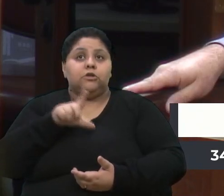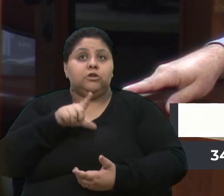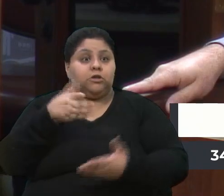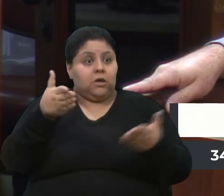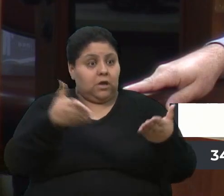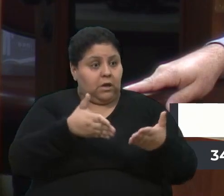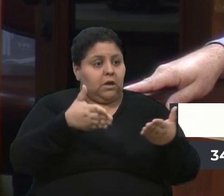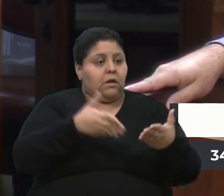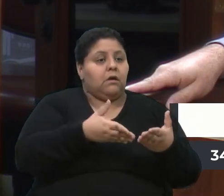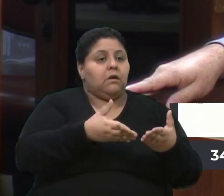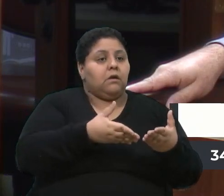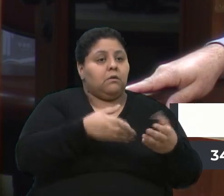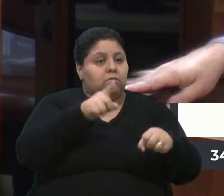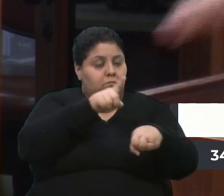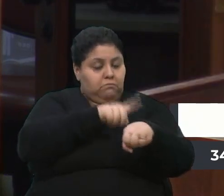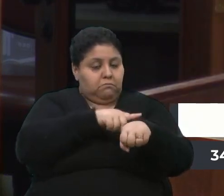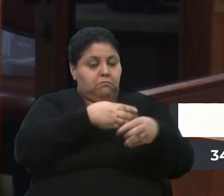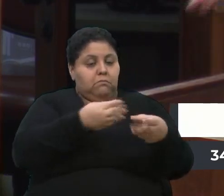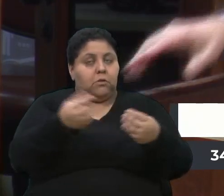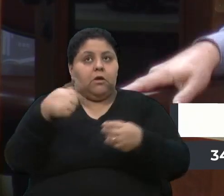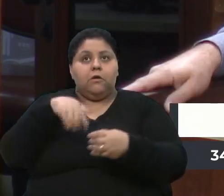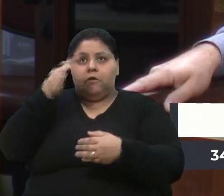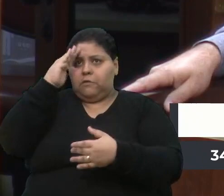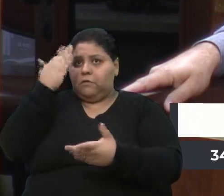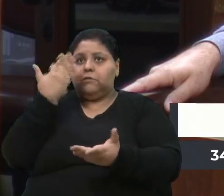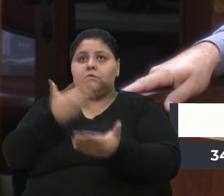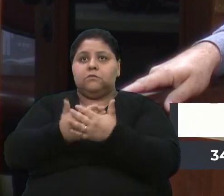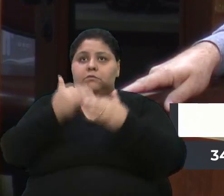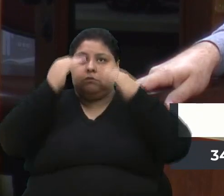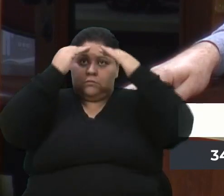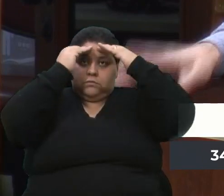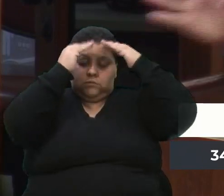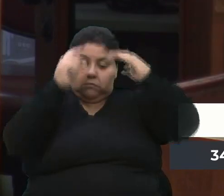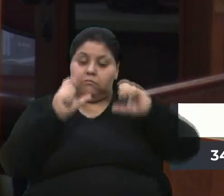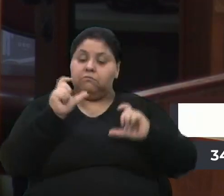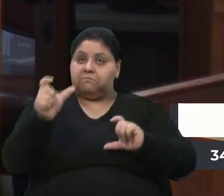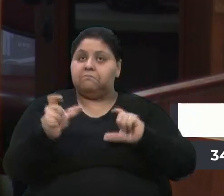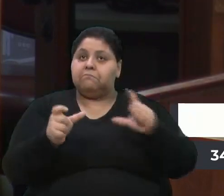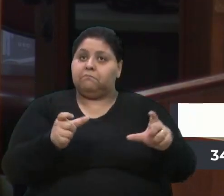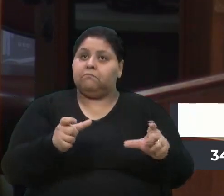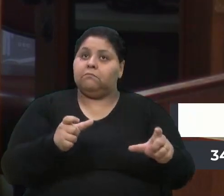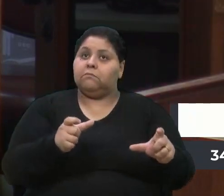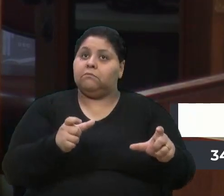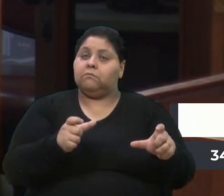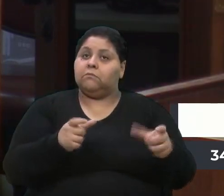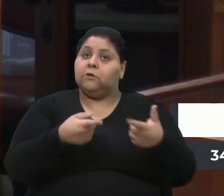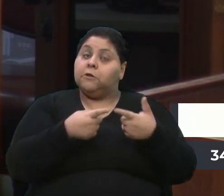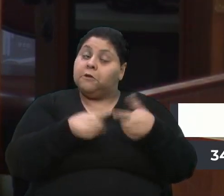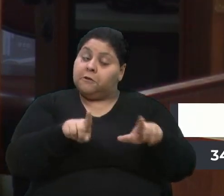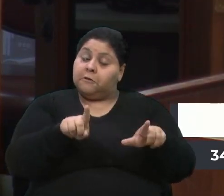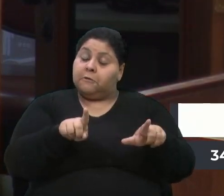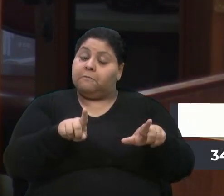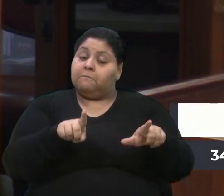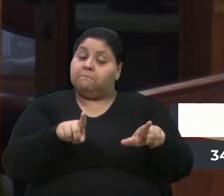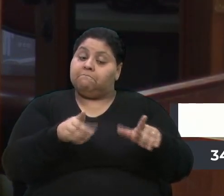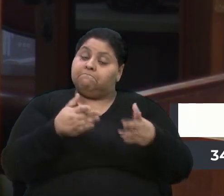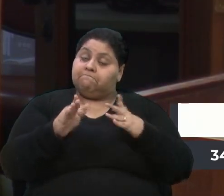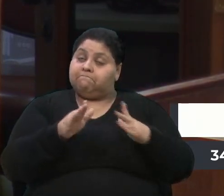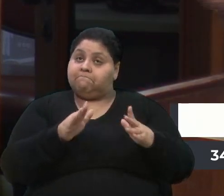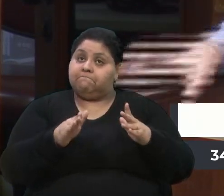e que eu tenho certeza que tem responsabilidade das suas palavras, mas talvez as informações